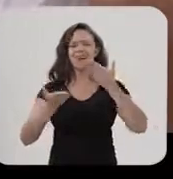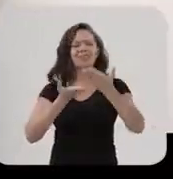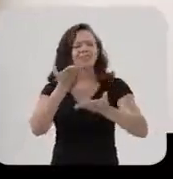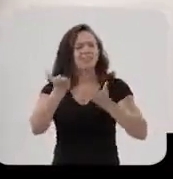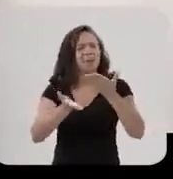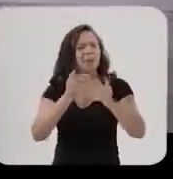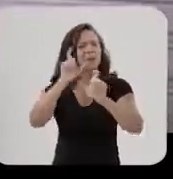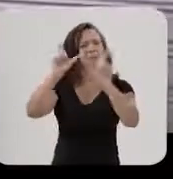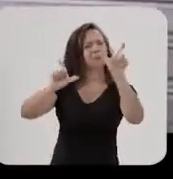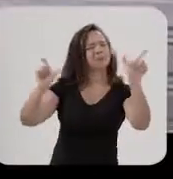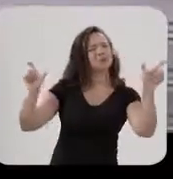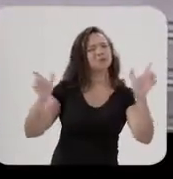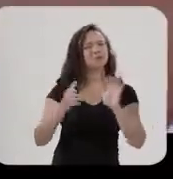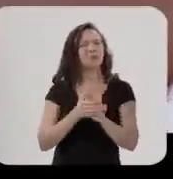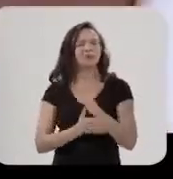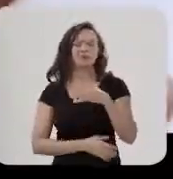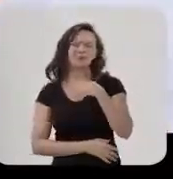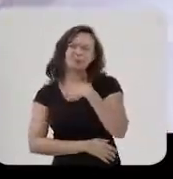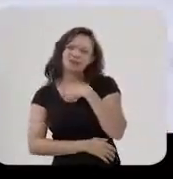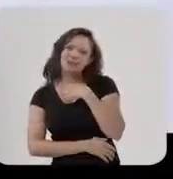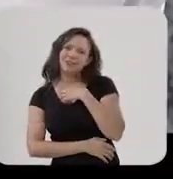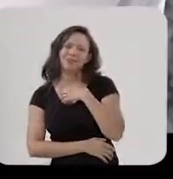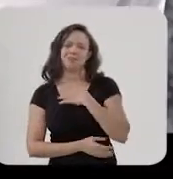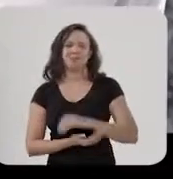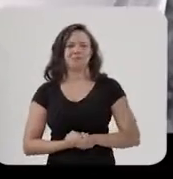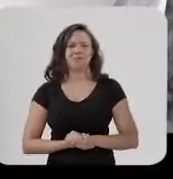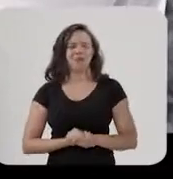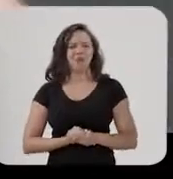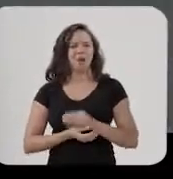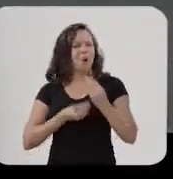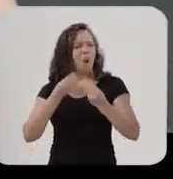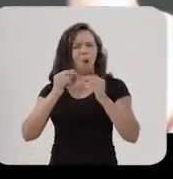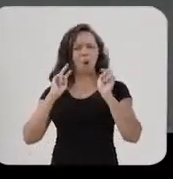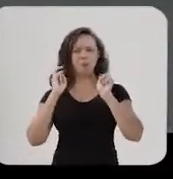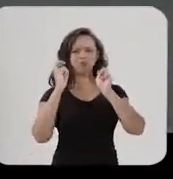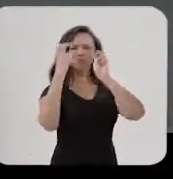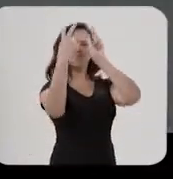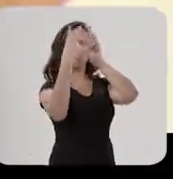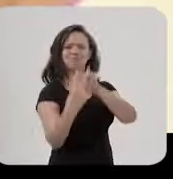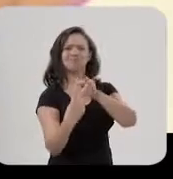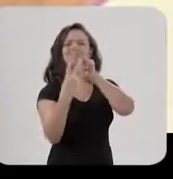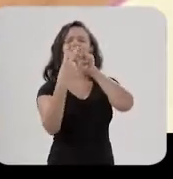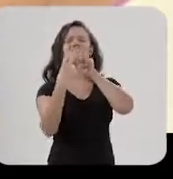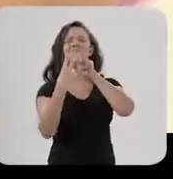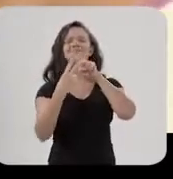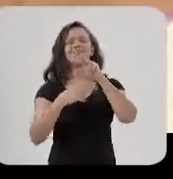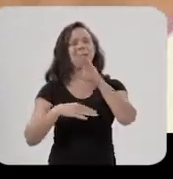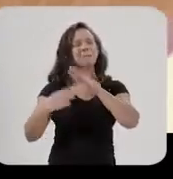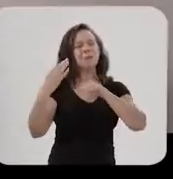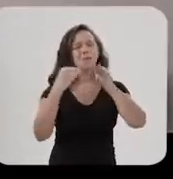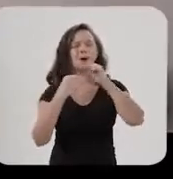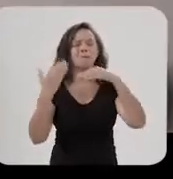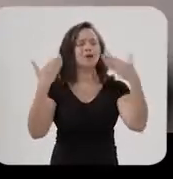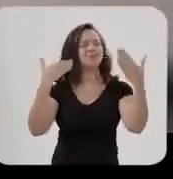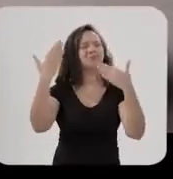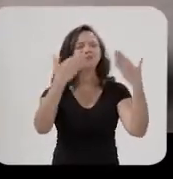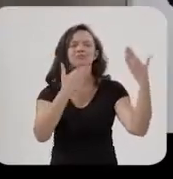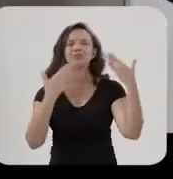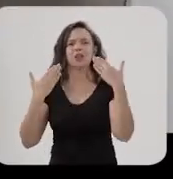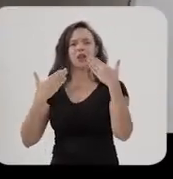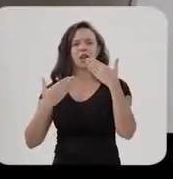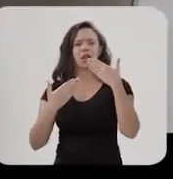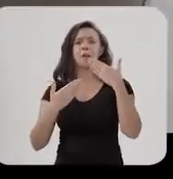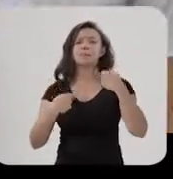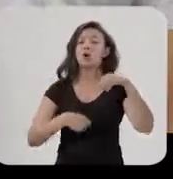pessoas, o jeito, a forma de olhar, de falar. Tem que saber ouvir.